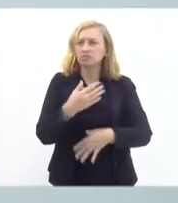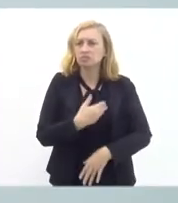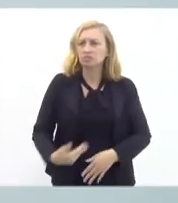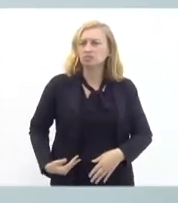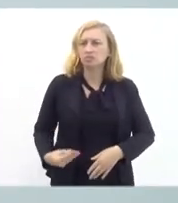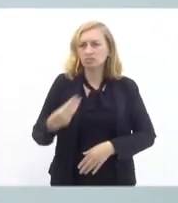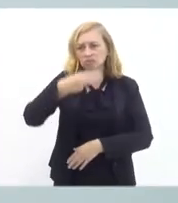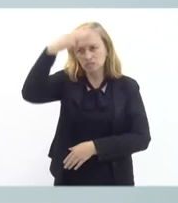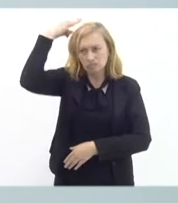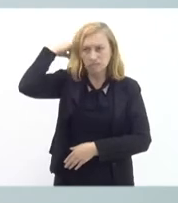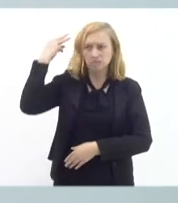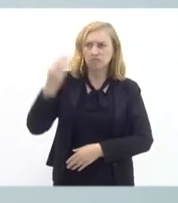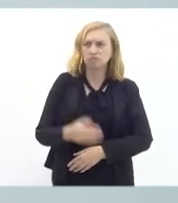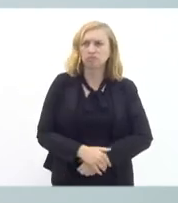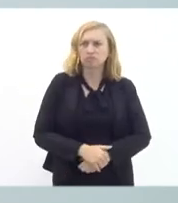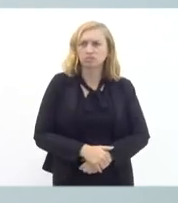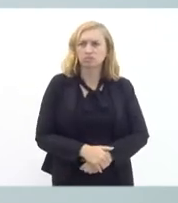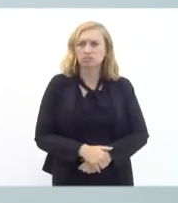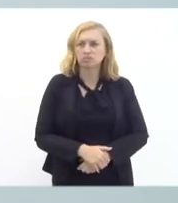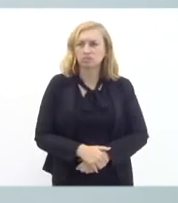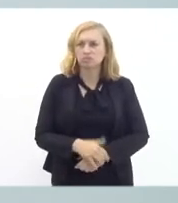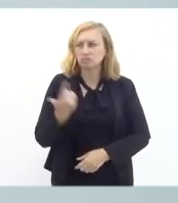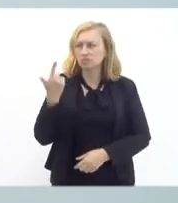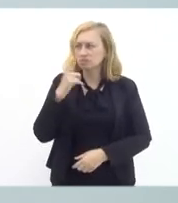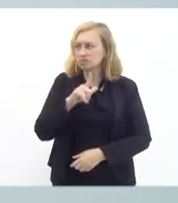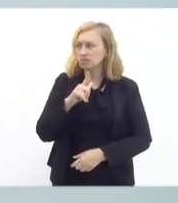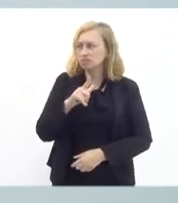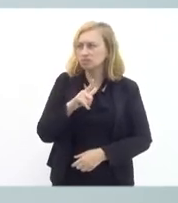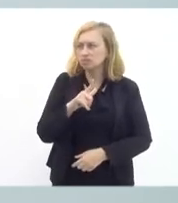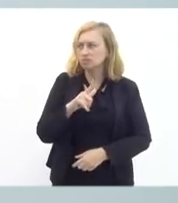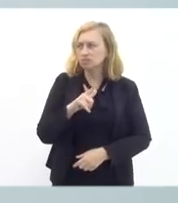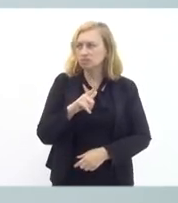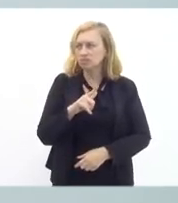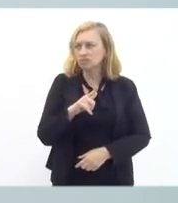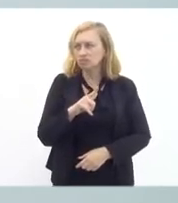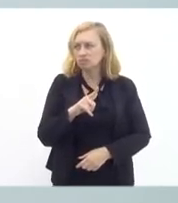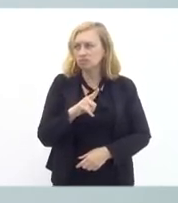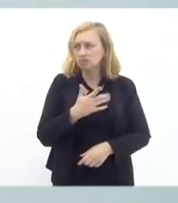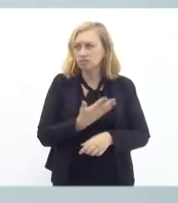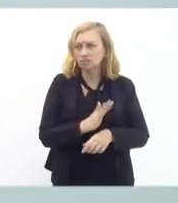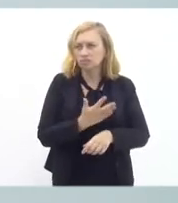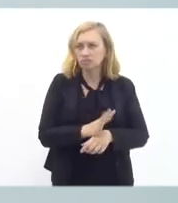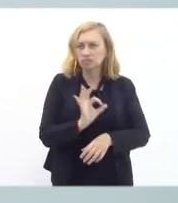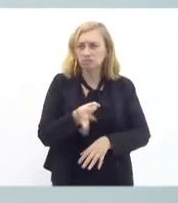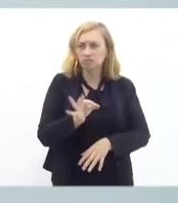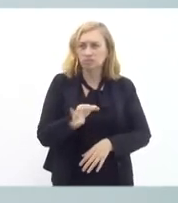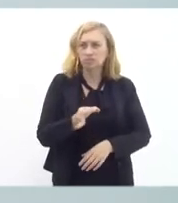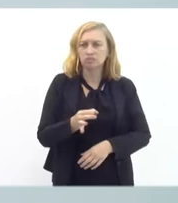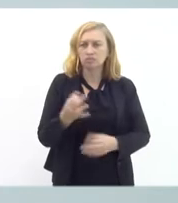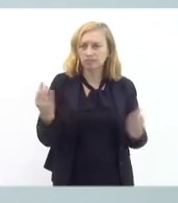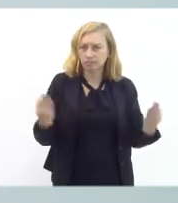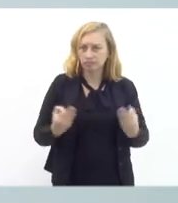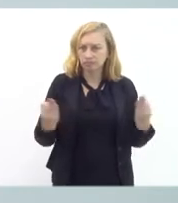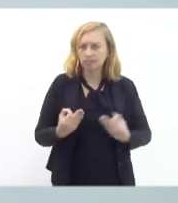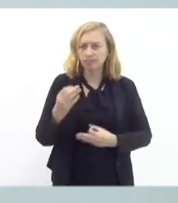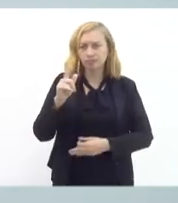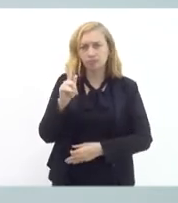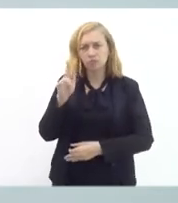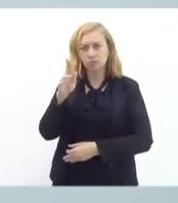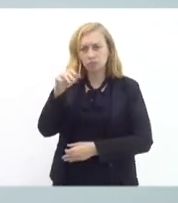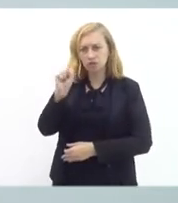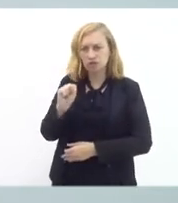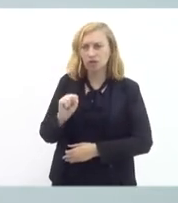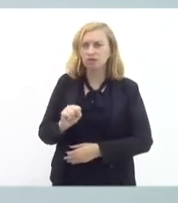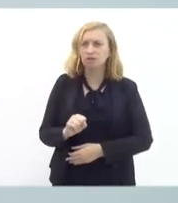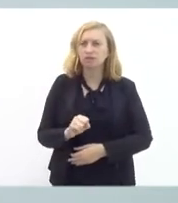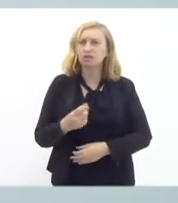que uma forma para que a gente consiga botar isso em prática e seja efetivo, né? Perfeito, Gustavo, incluído dentro.